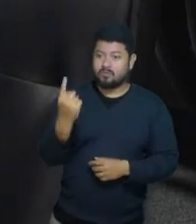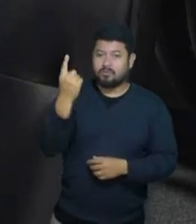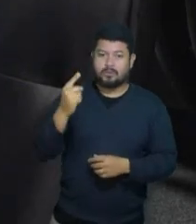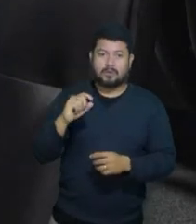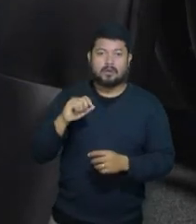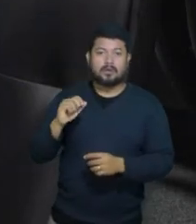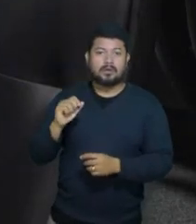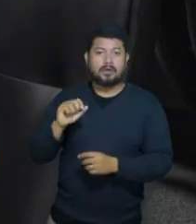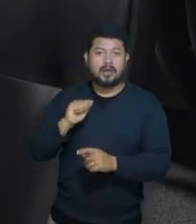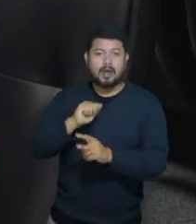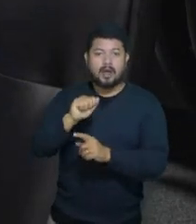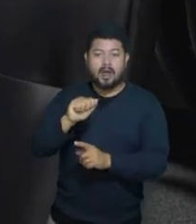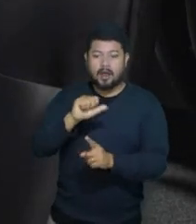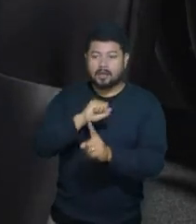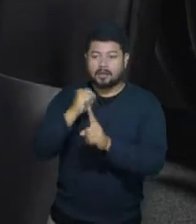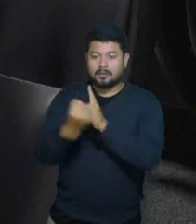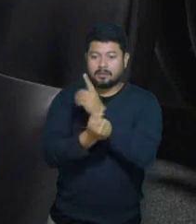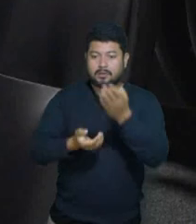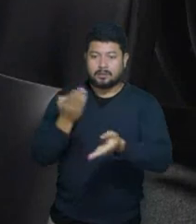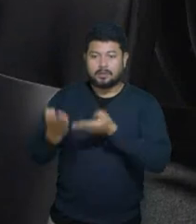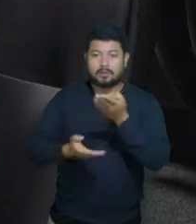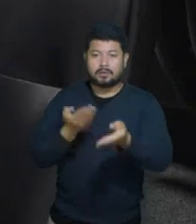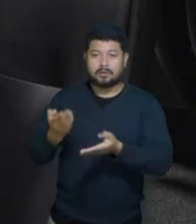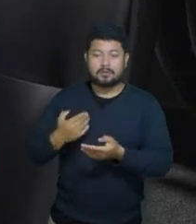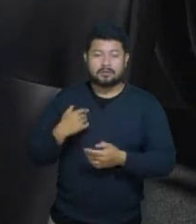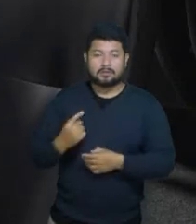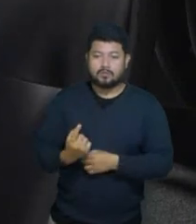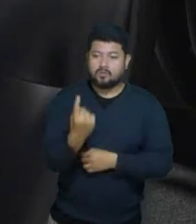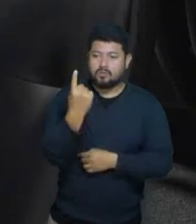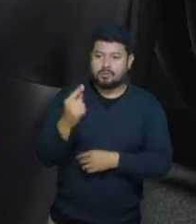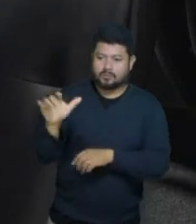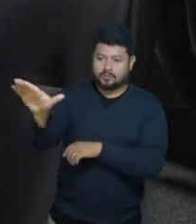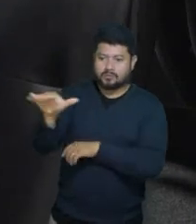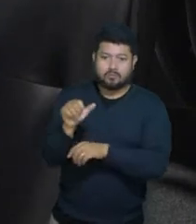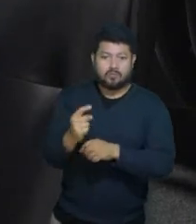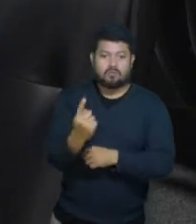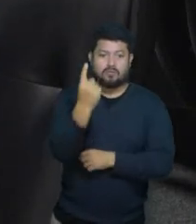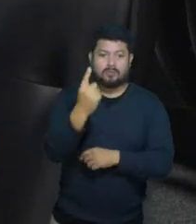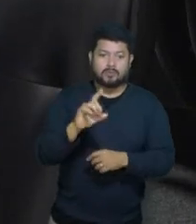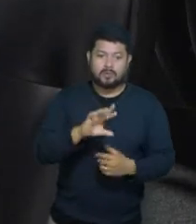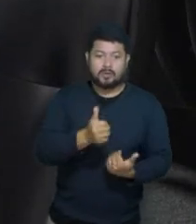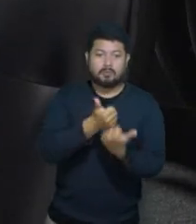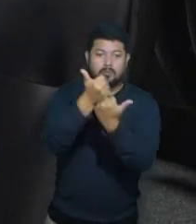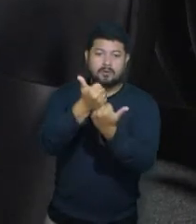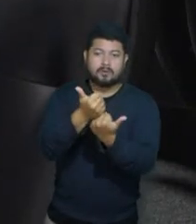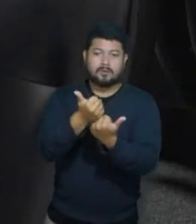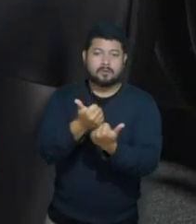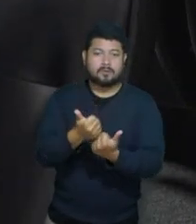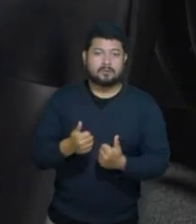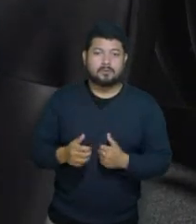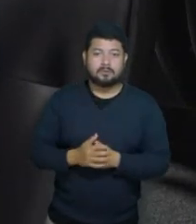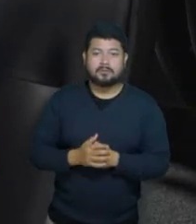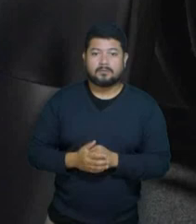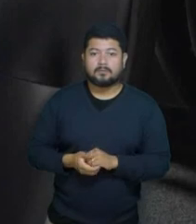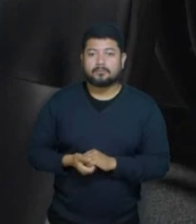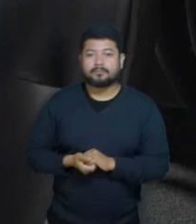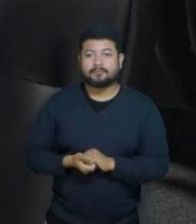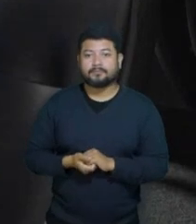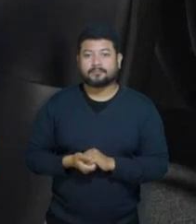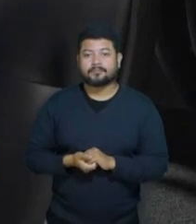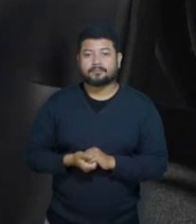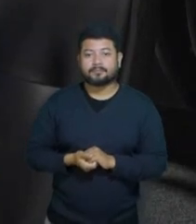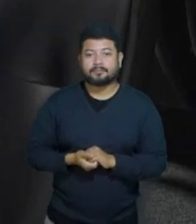social para toda essa crise. Então, existe um socateamento do serviço público de apoio à questão social,